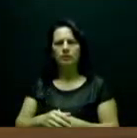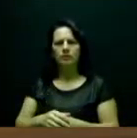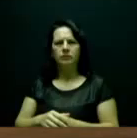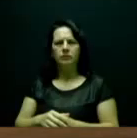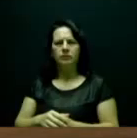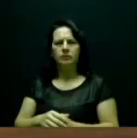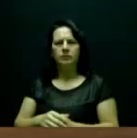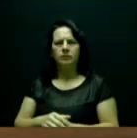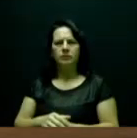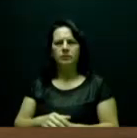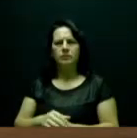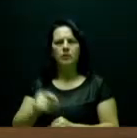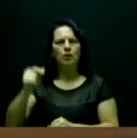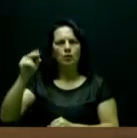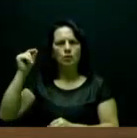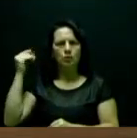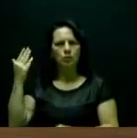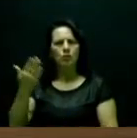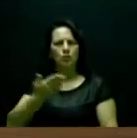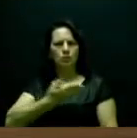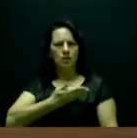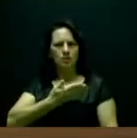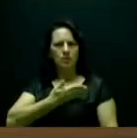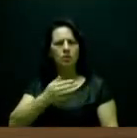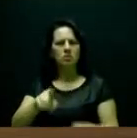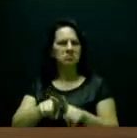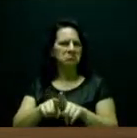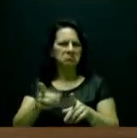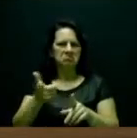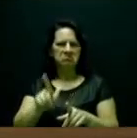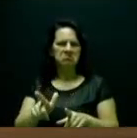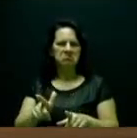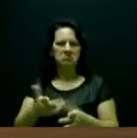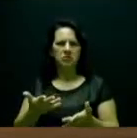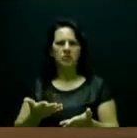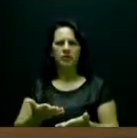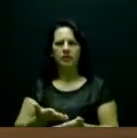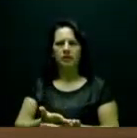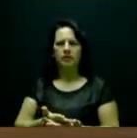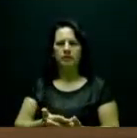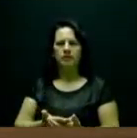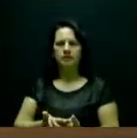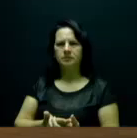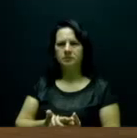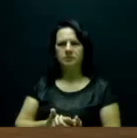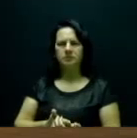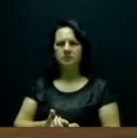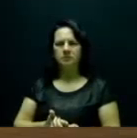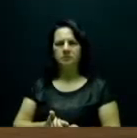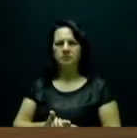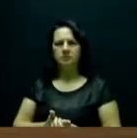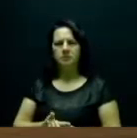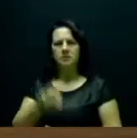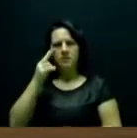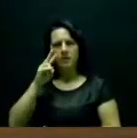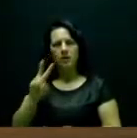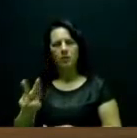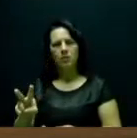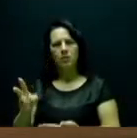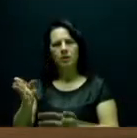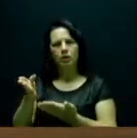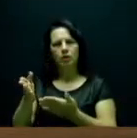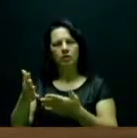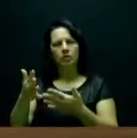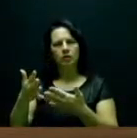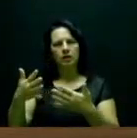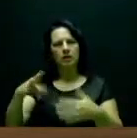êxito. E, como vários outros companheiros que ainda permanecem na oposição, está vendo. Não sou eu que estou inventando. Basta